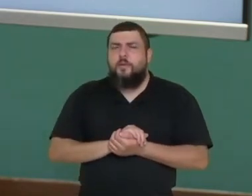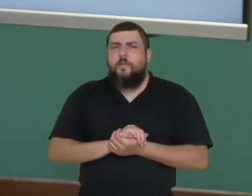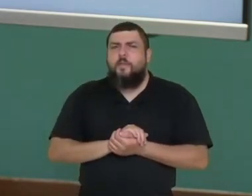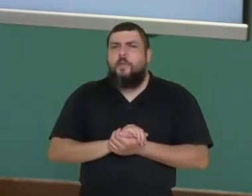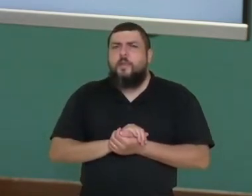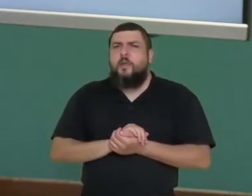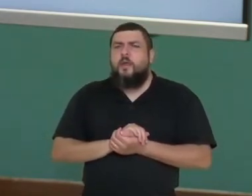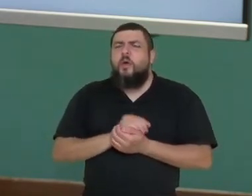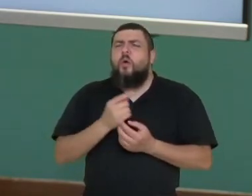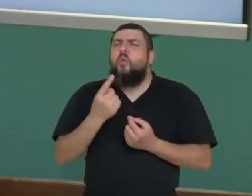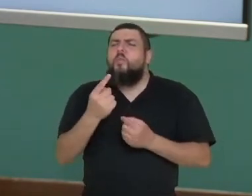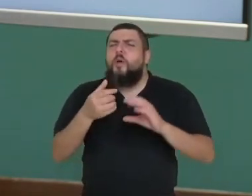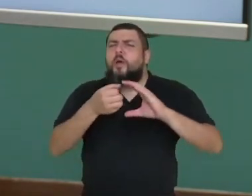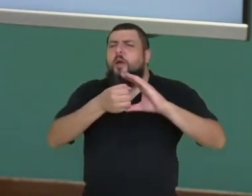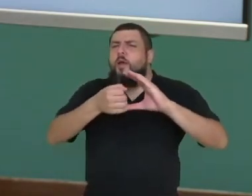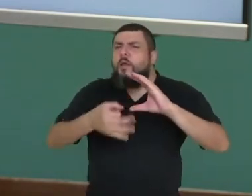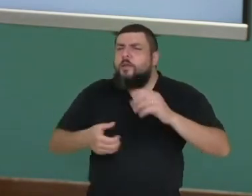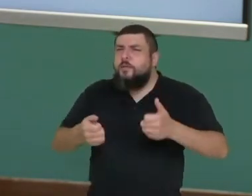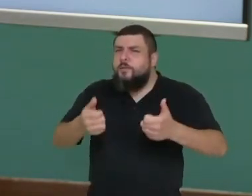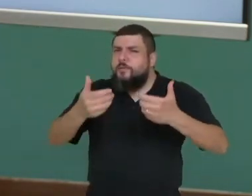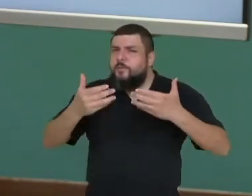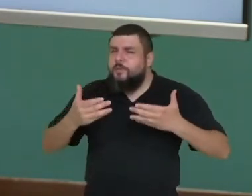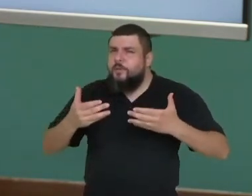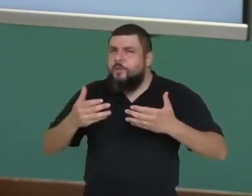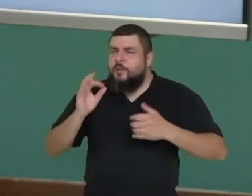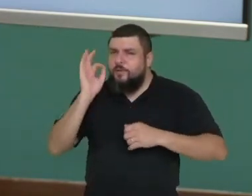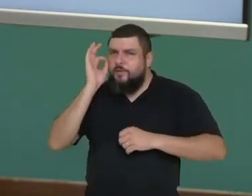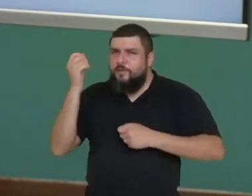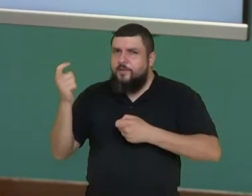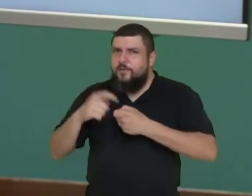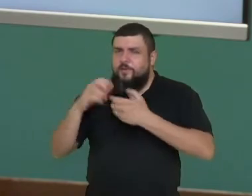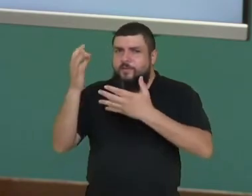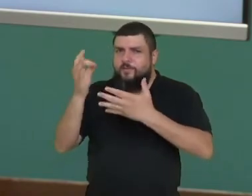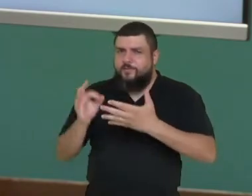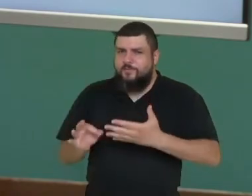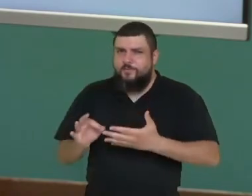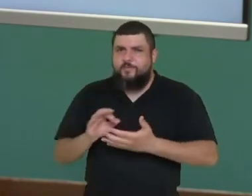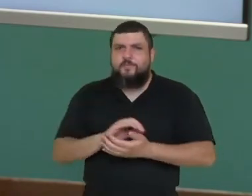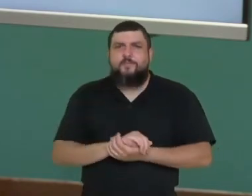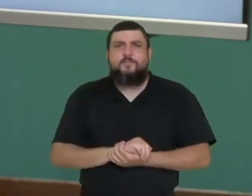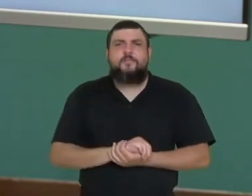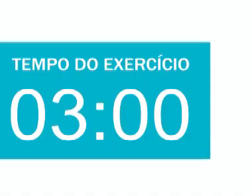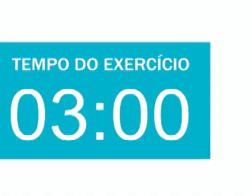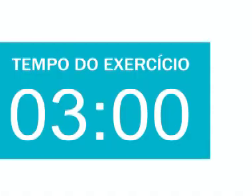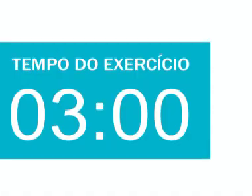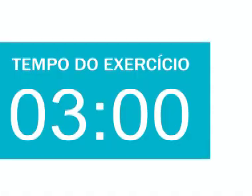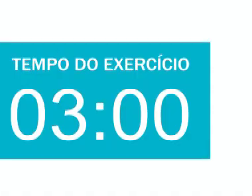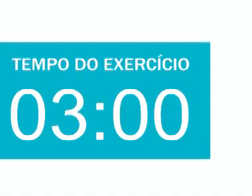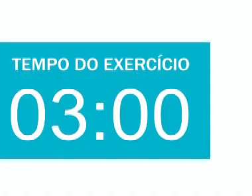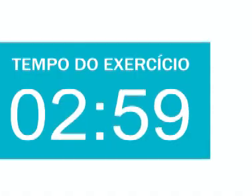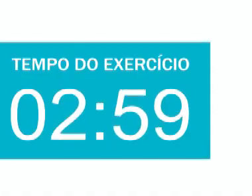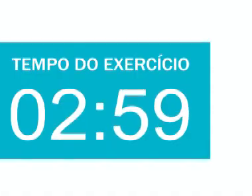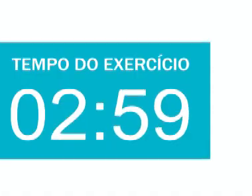dos princípios desta religião. Daqui a pouquinho nós voltamos. Corrigimos junto.